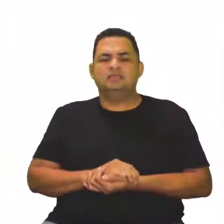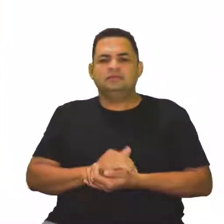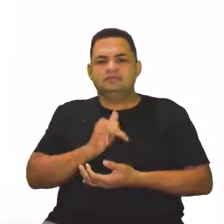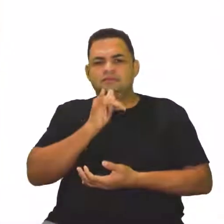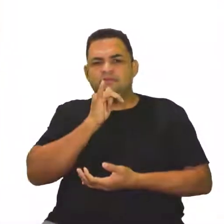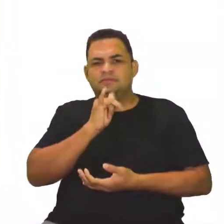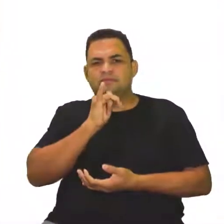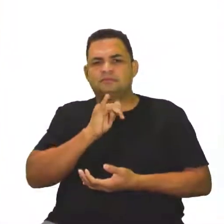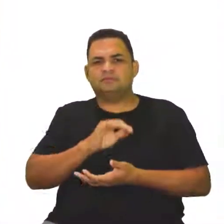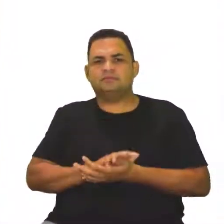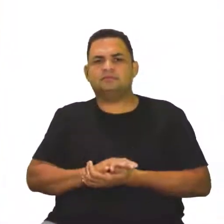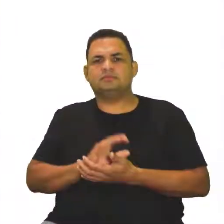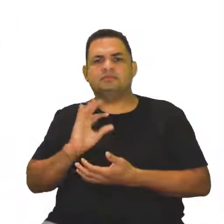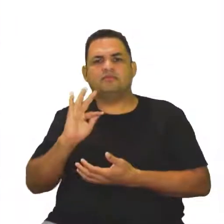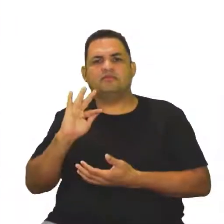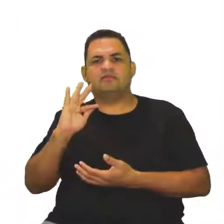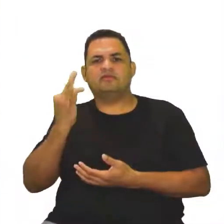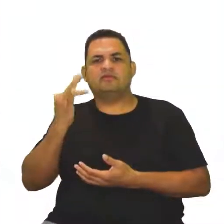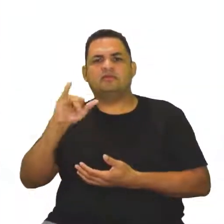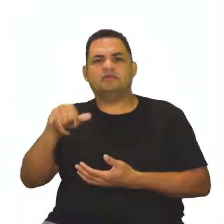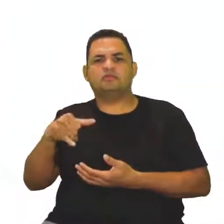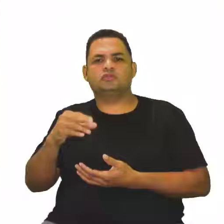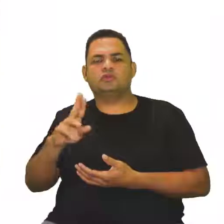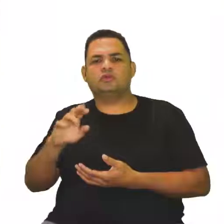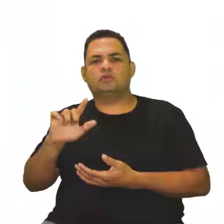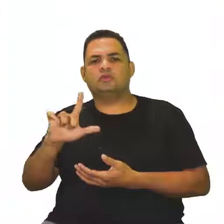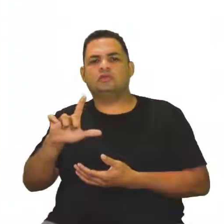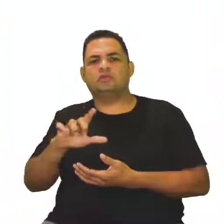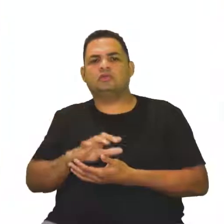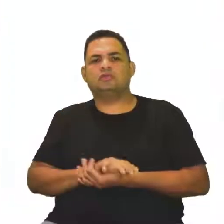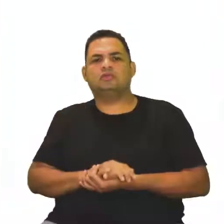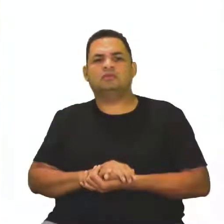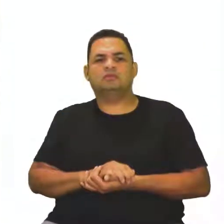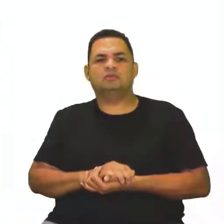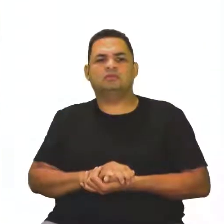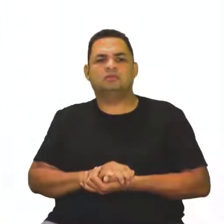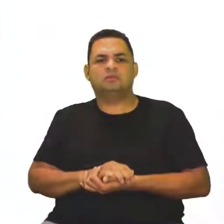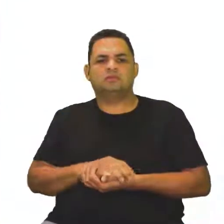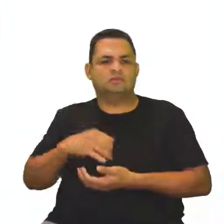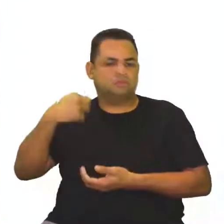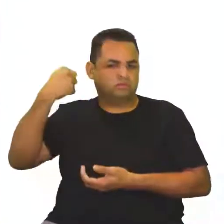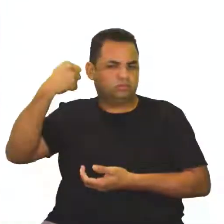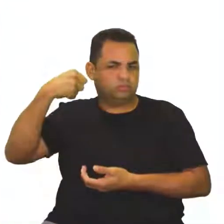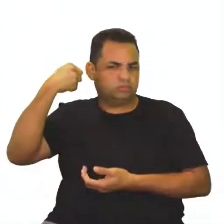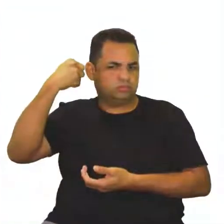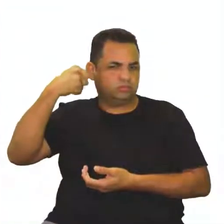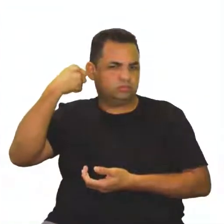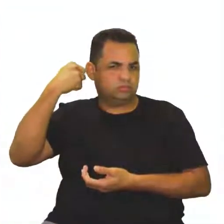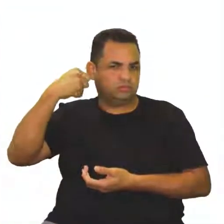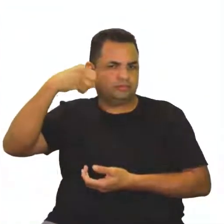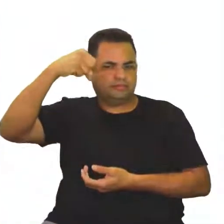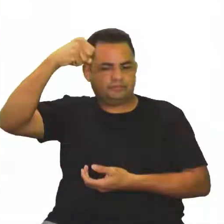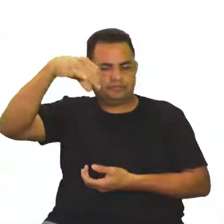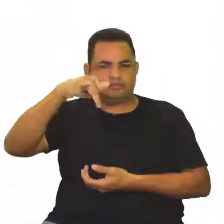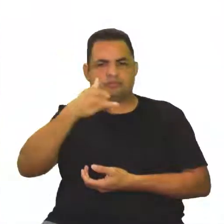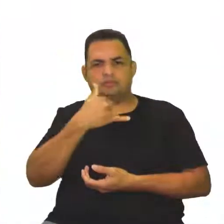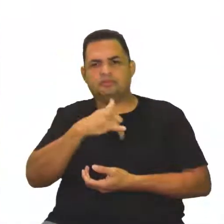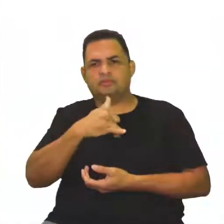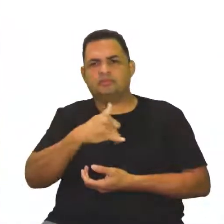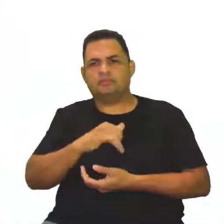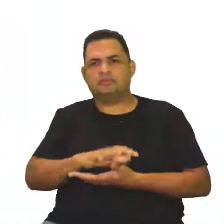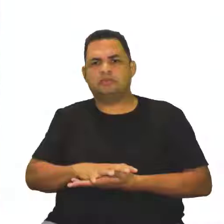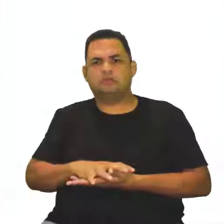Exemplos de efeito Joule, pessoal, exemplinhos ali. Aquecedores, chuveiros